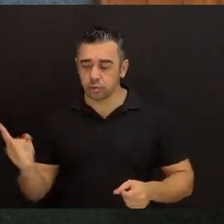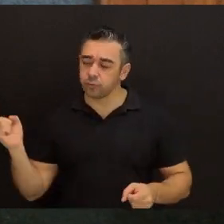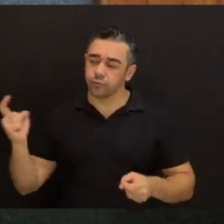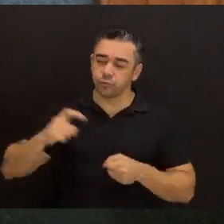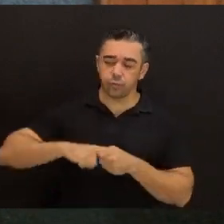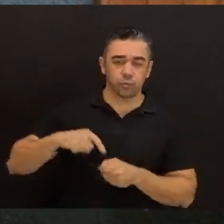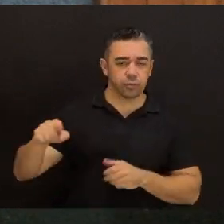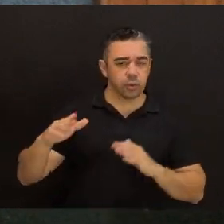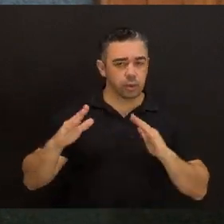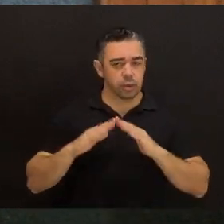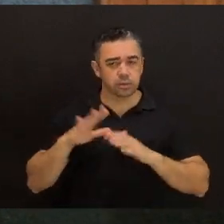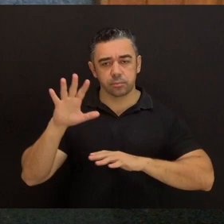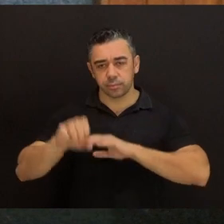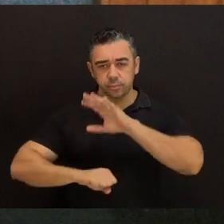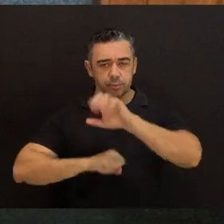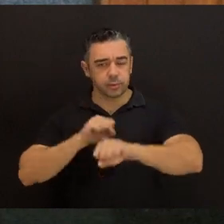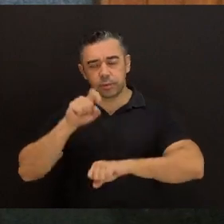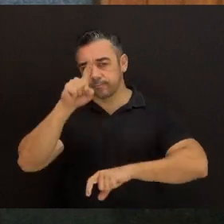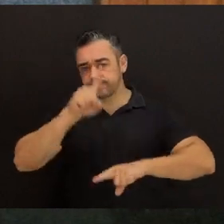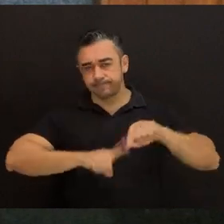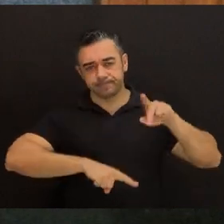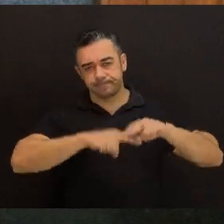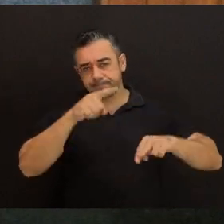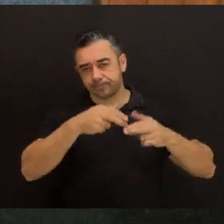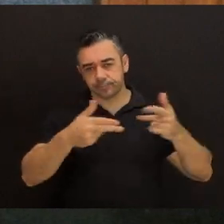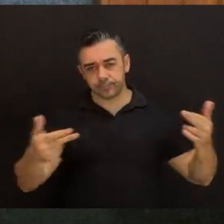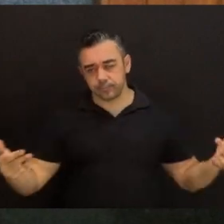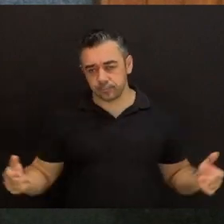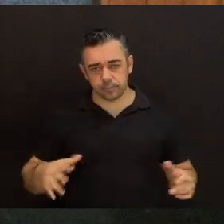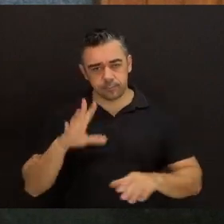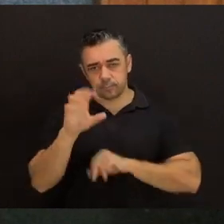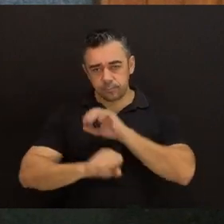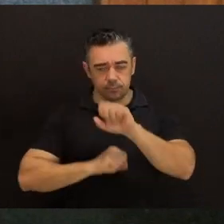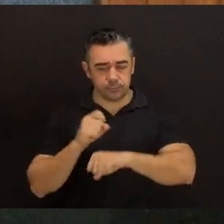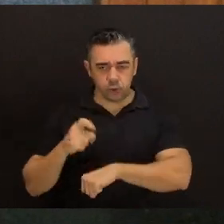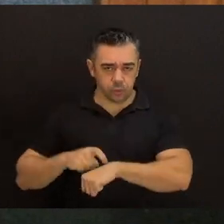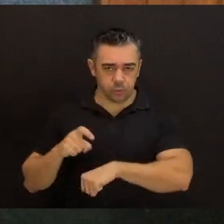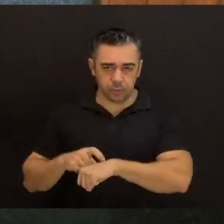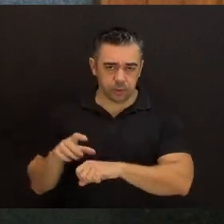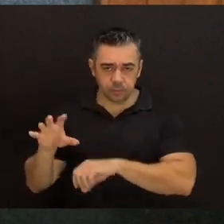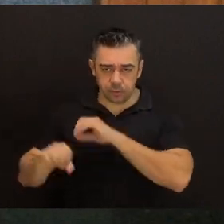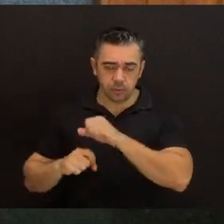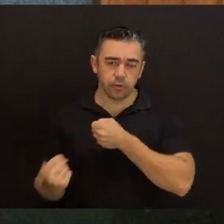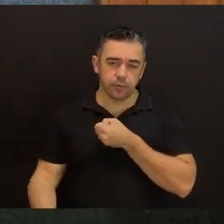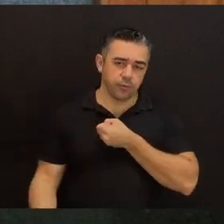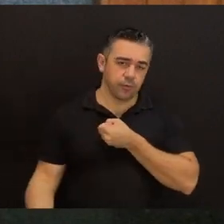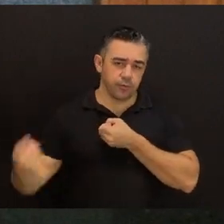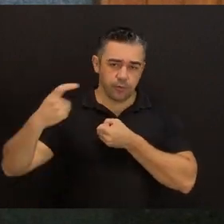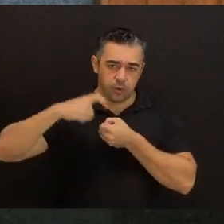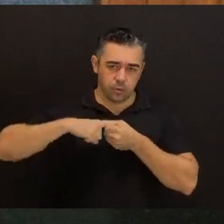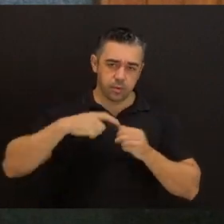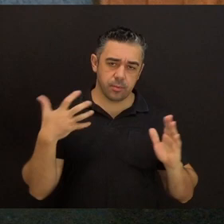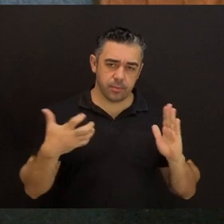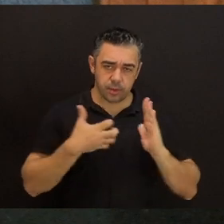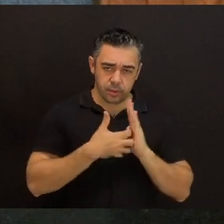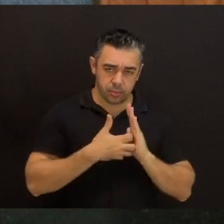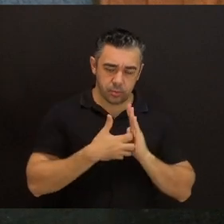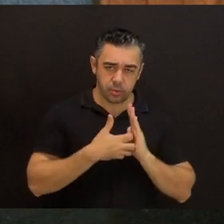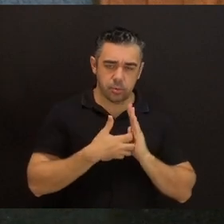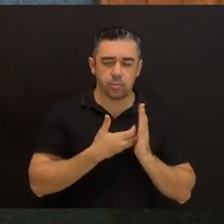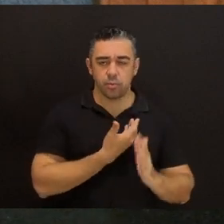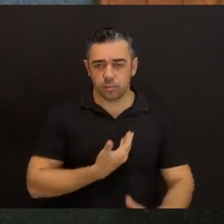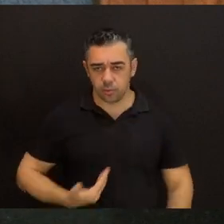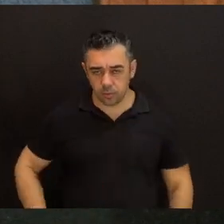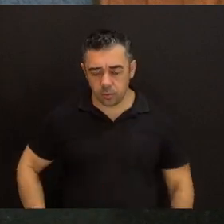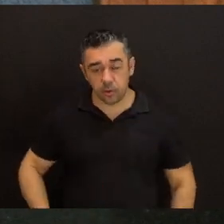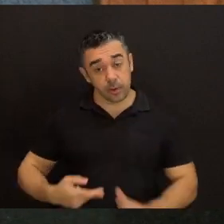aprender formalmente todos os objetos que não foram coletados naquele momento e devolver o patrimônio público municipal porque são objetos